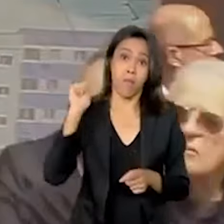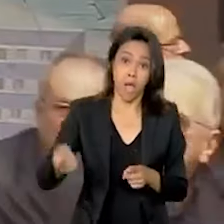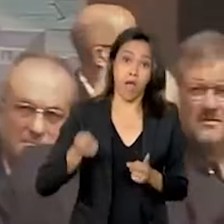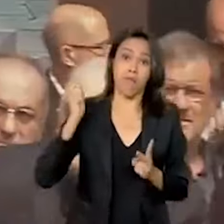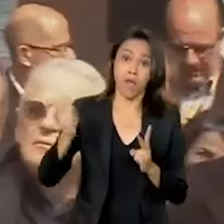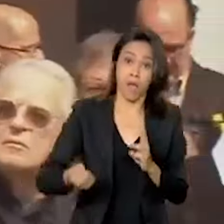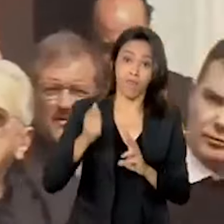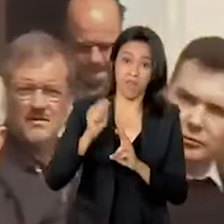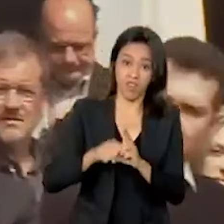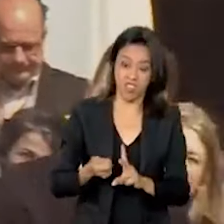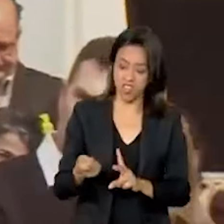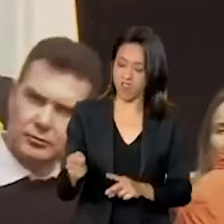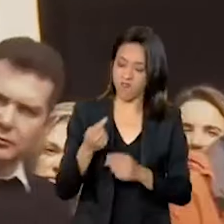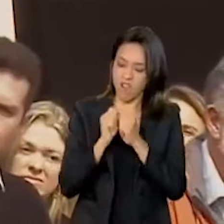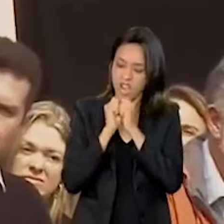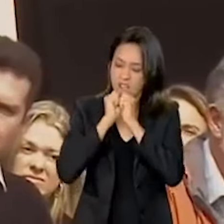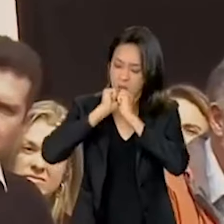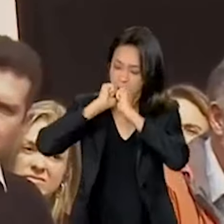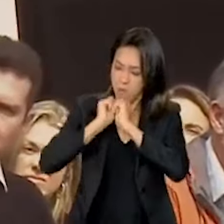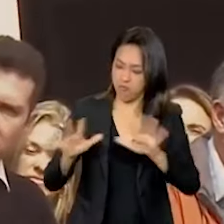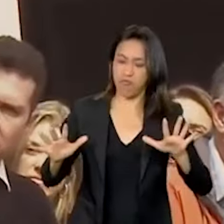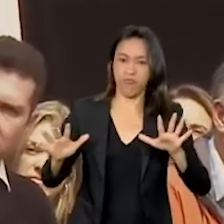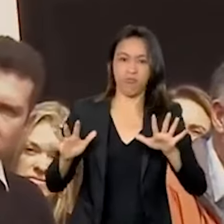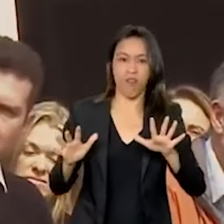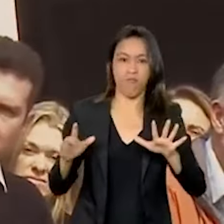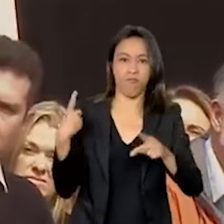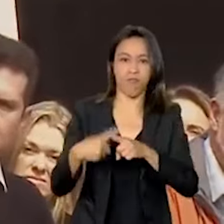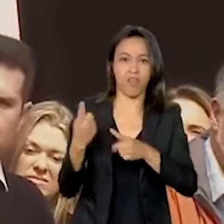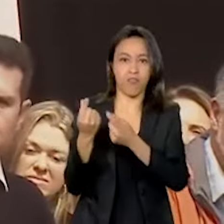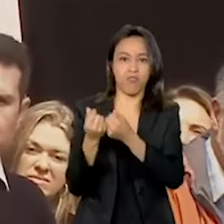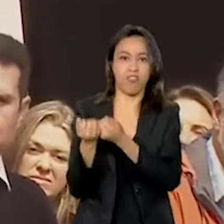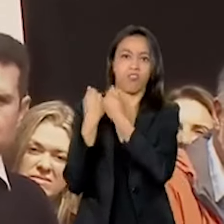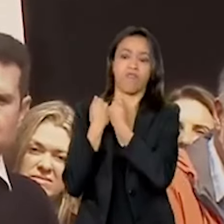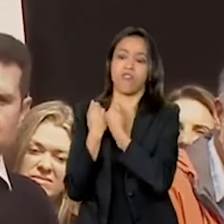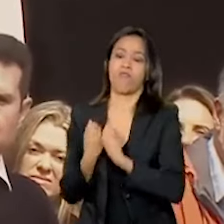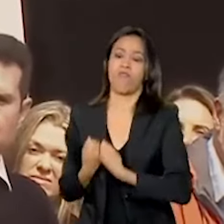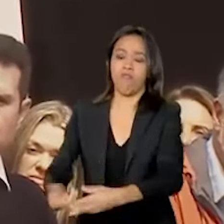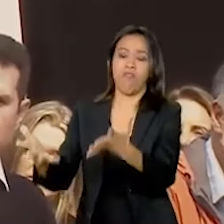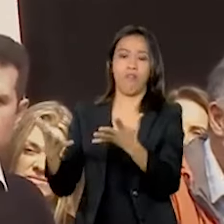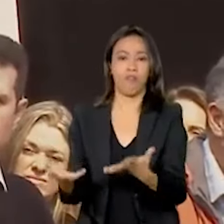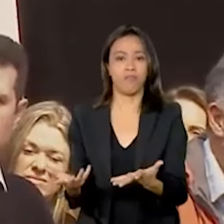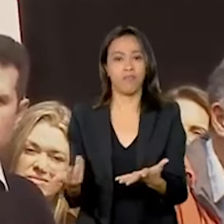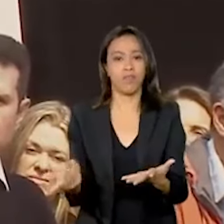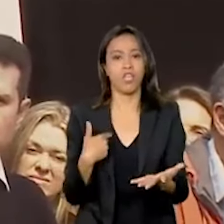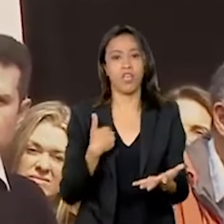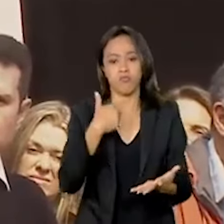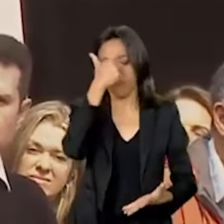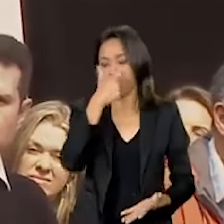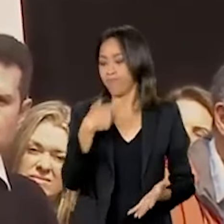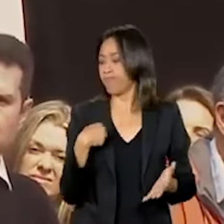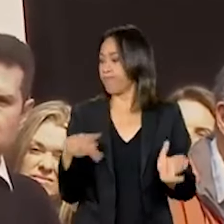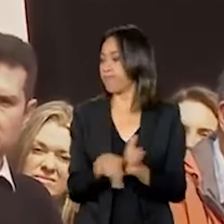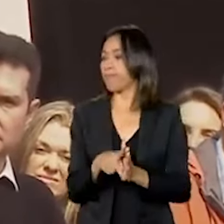eu amaldiçoava o aluguel, porque era um dinheiro que eu estava jogando fora e não tinha nenhum patrimônio.